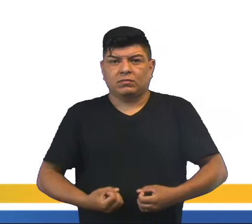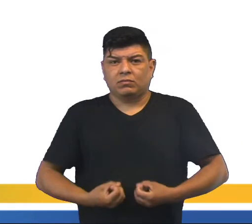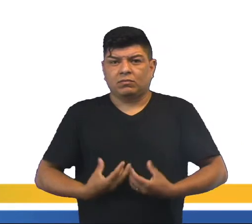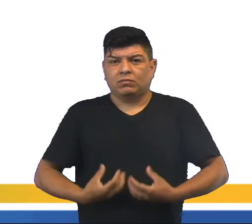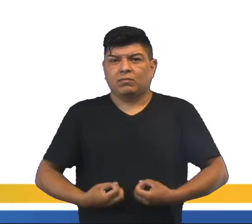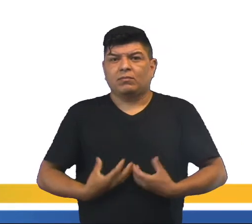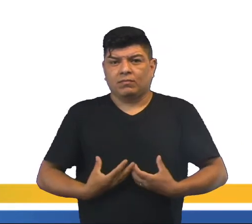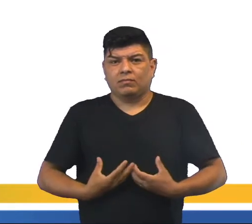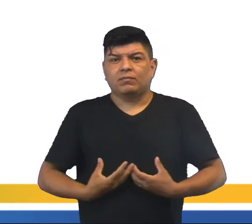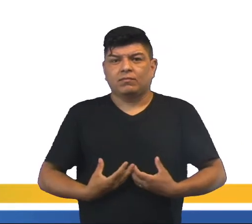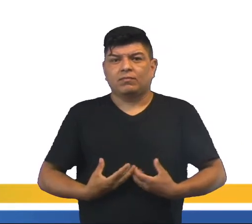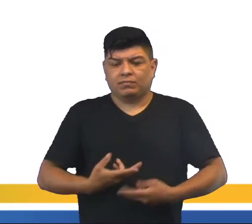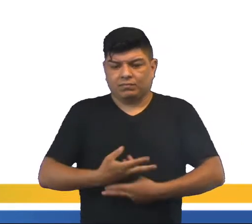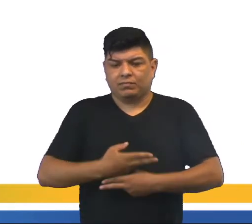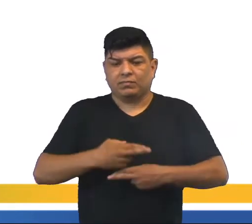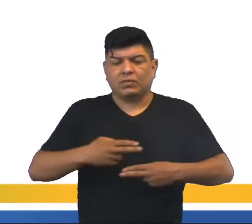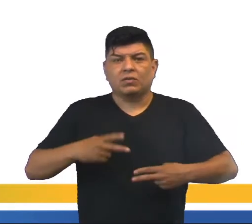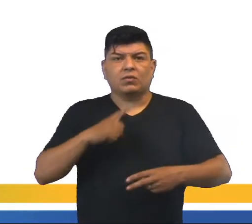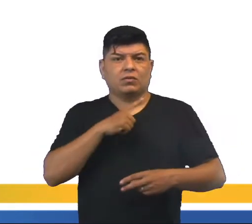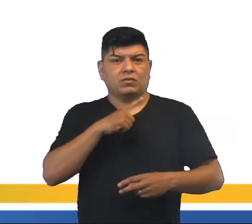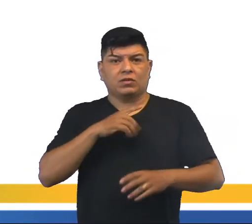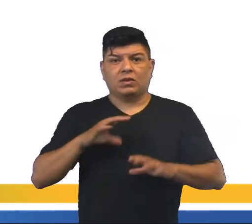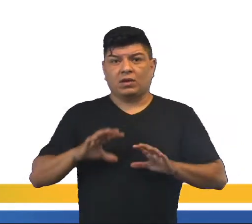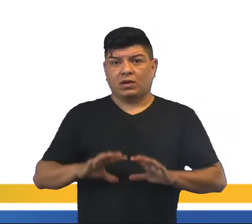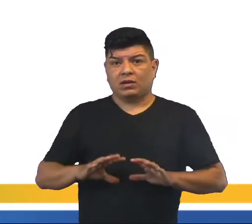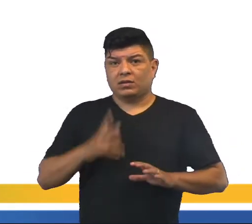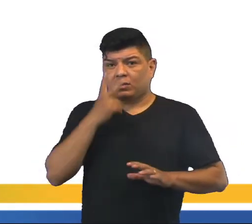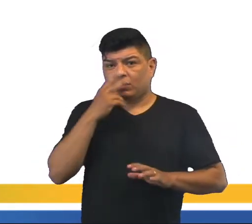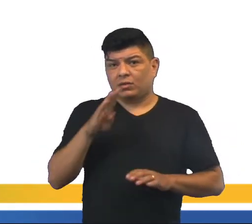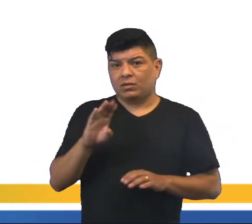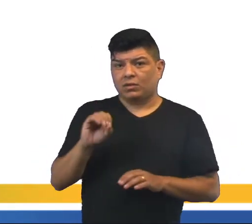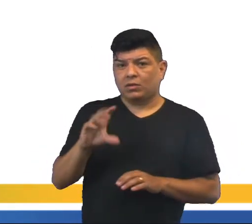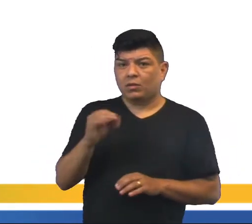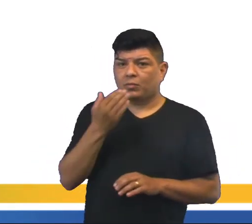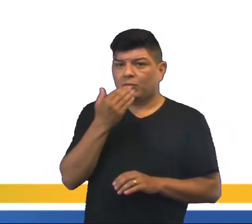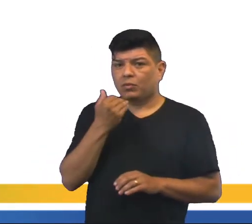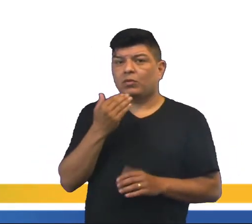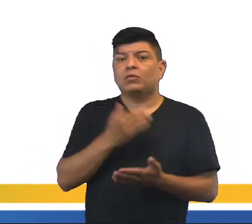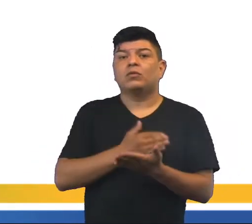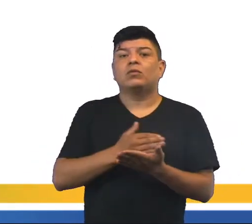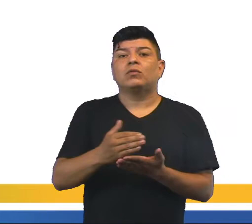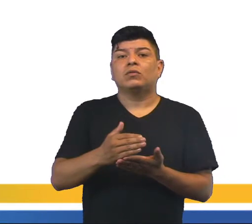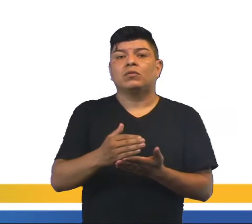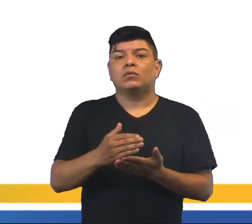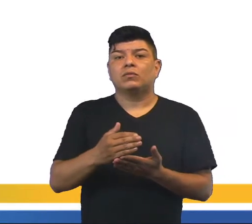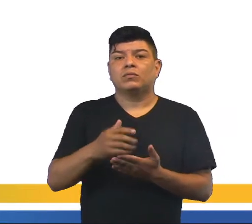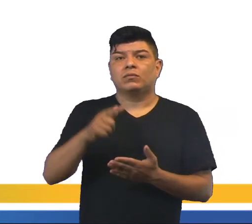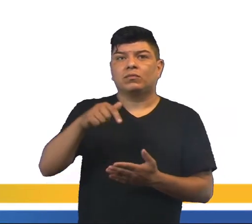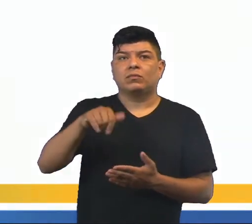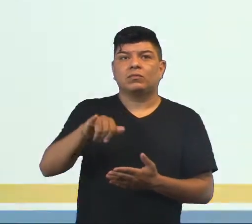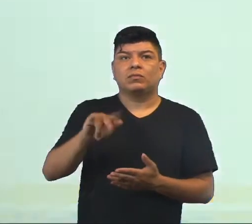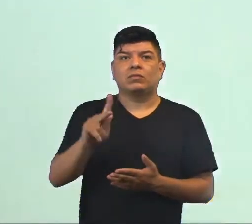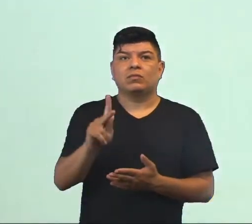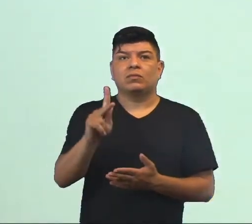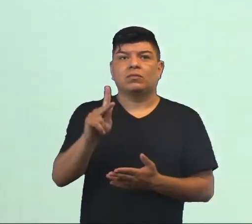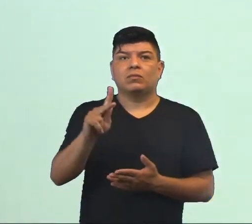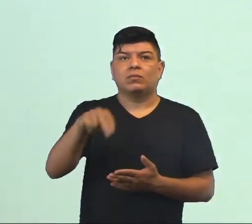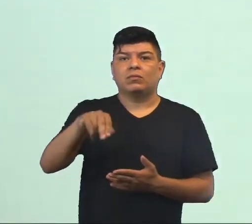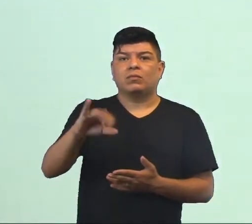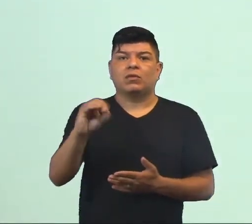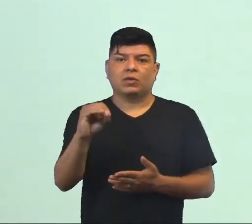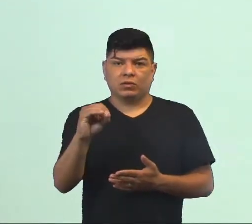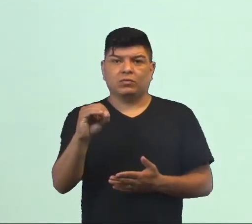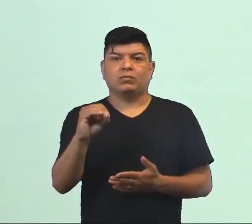dos órgãos. Nesse momento, o bolo alimentar passa a ser chamado de quimo. Ou seja,